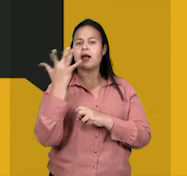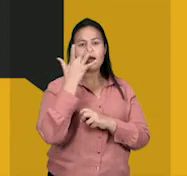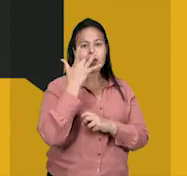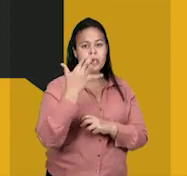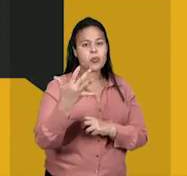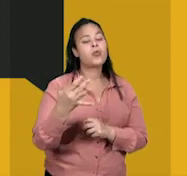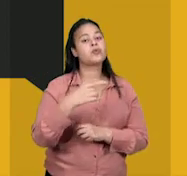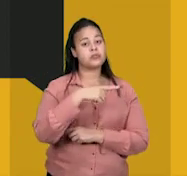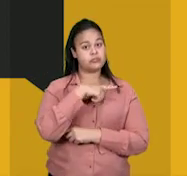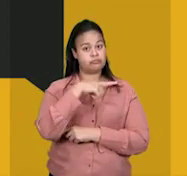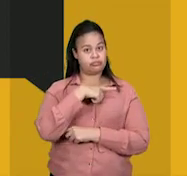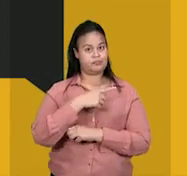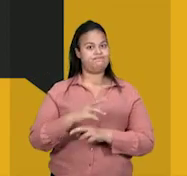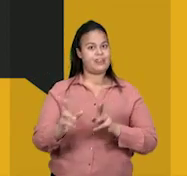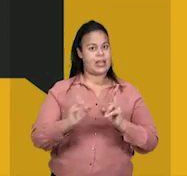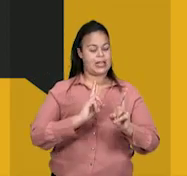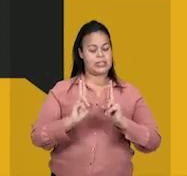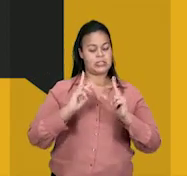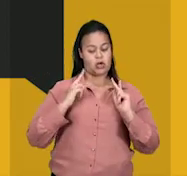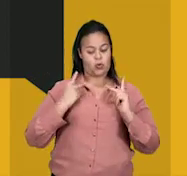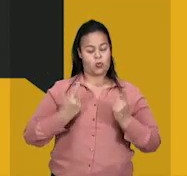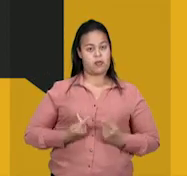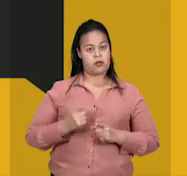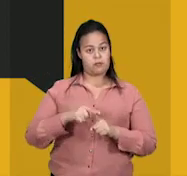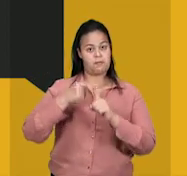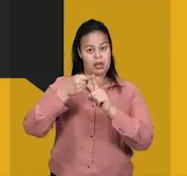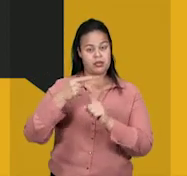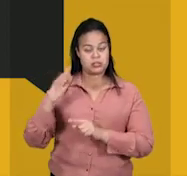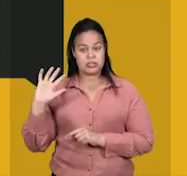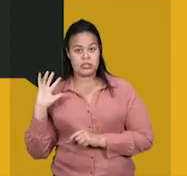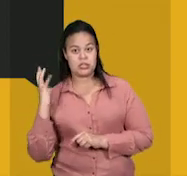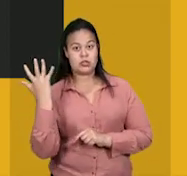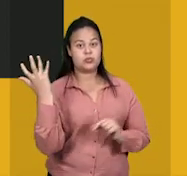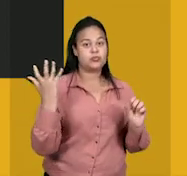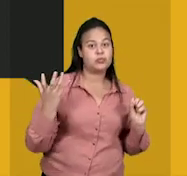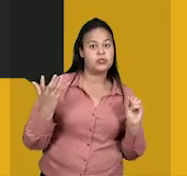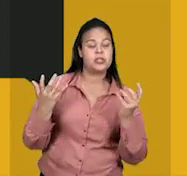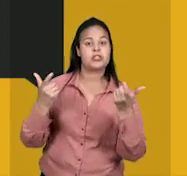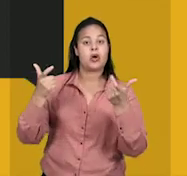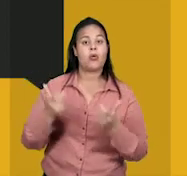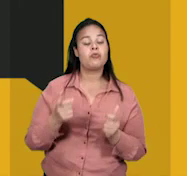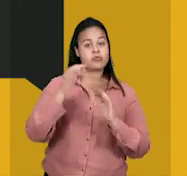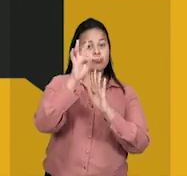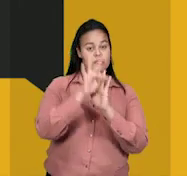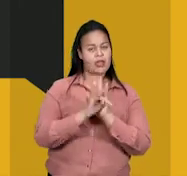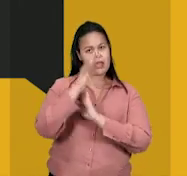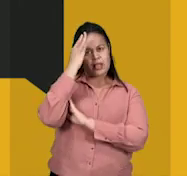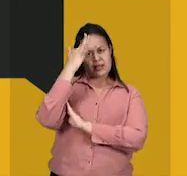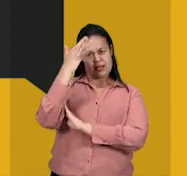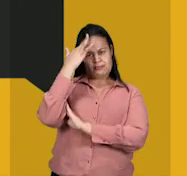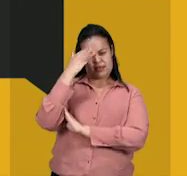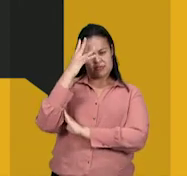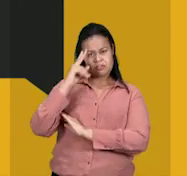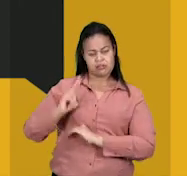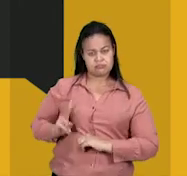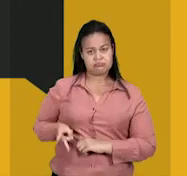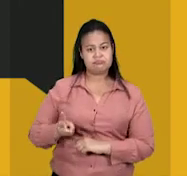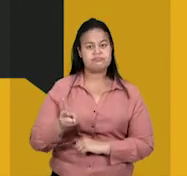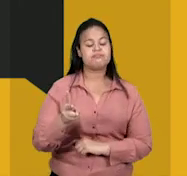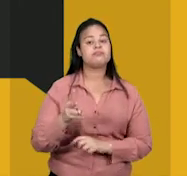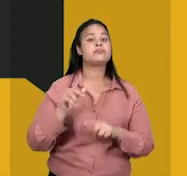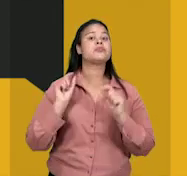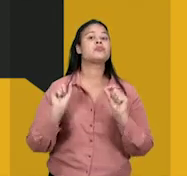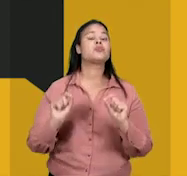A relação entre ser humano e natureza, ressaltada no texto, refletia a permanência da